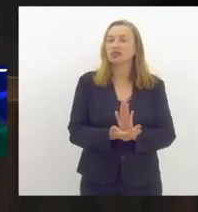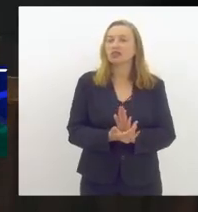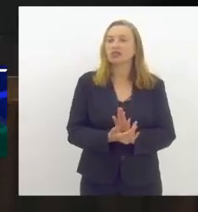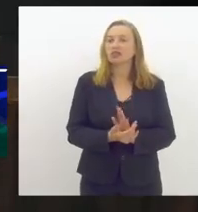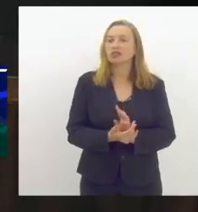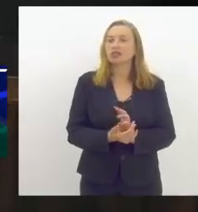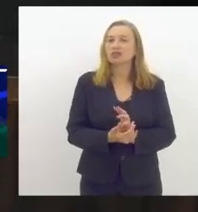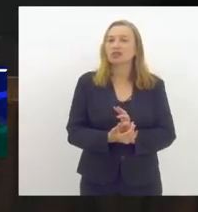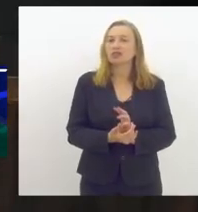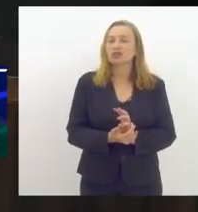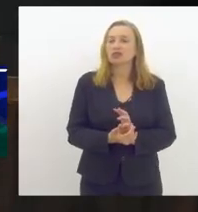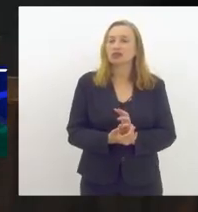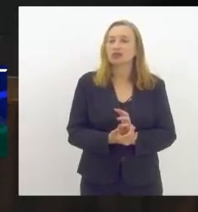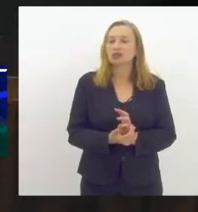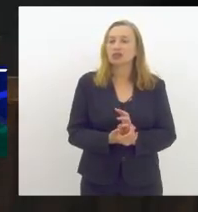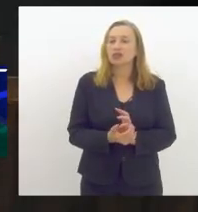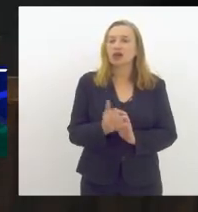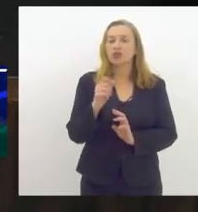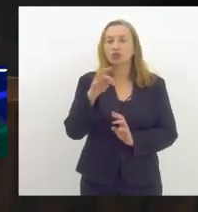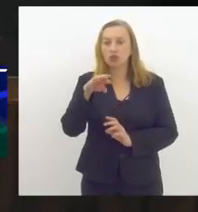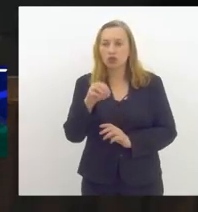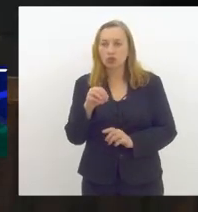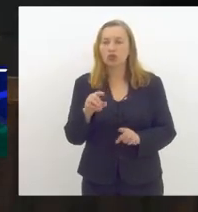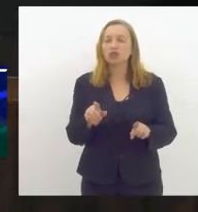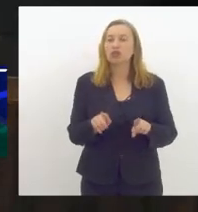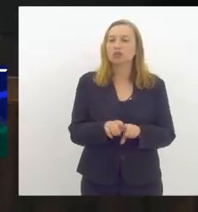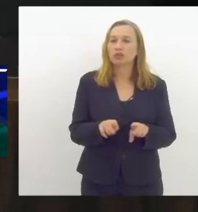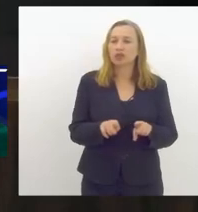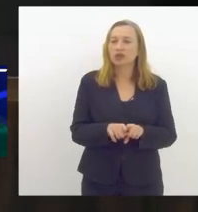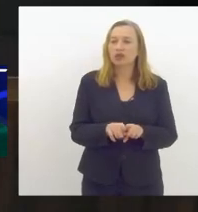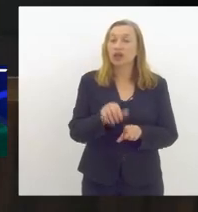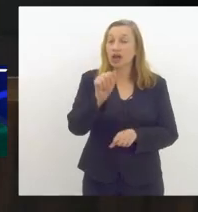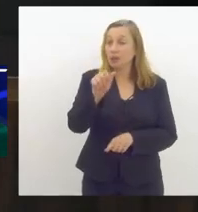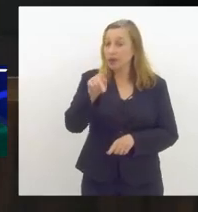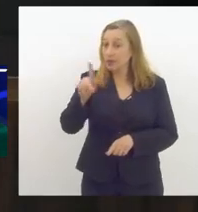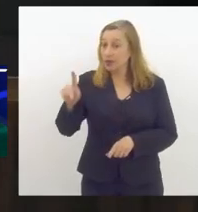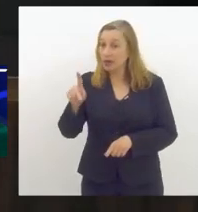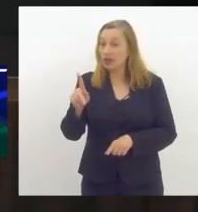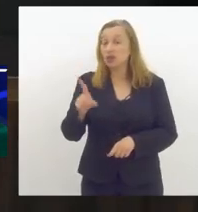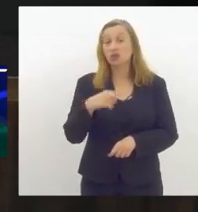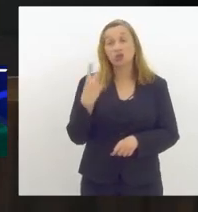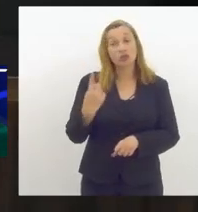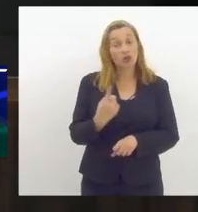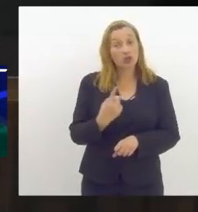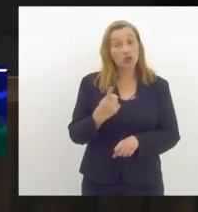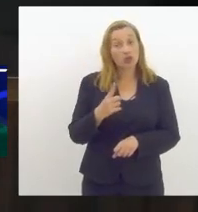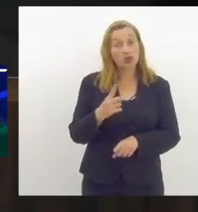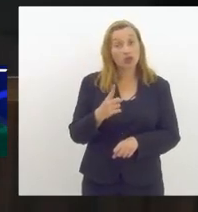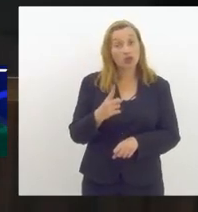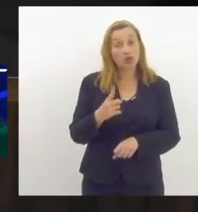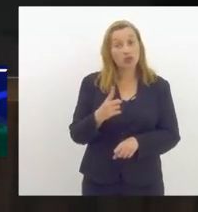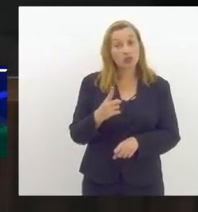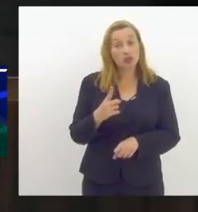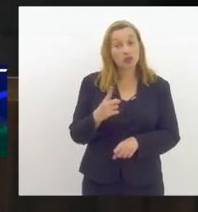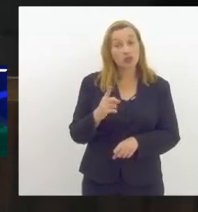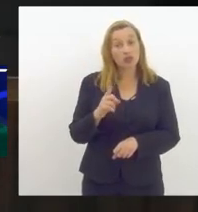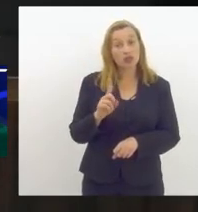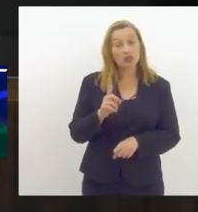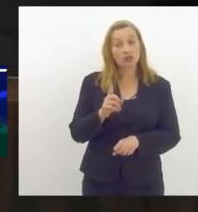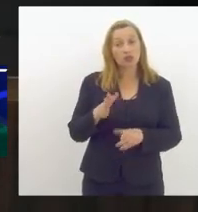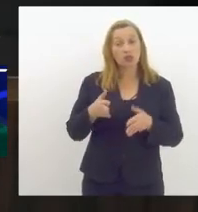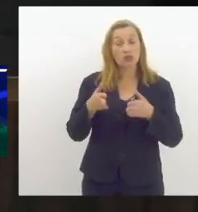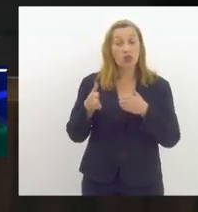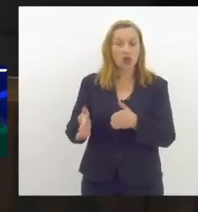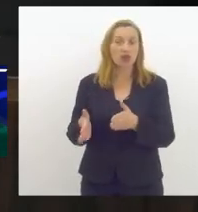o benefício autônomo e a aplicativo nós vamos estamos focando muito muito quem tem a